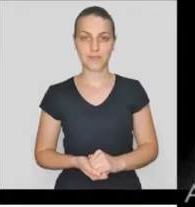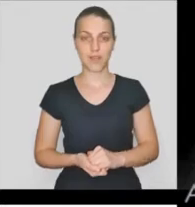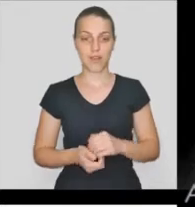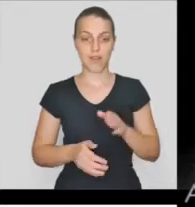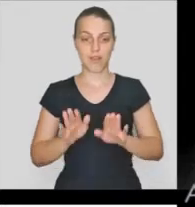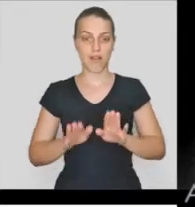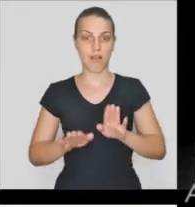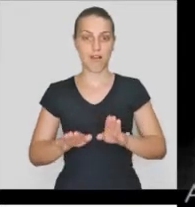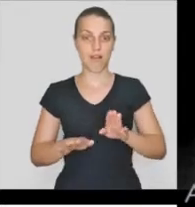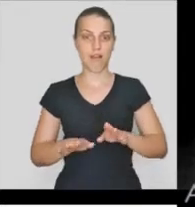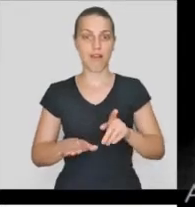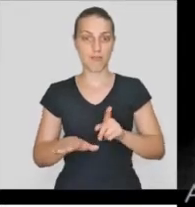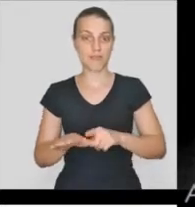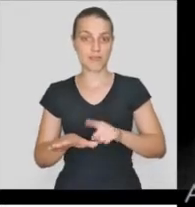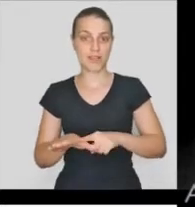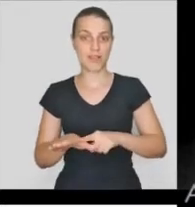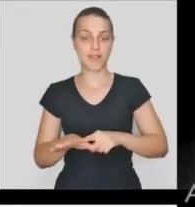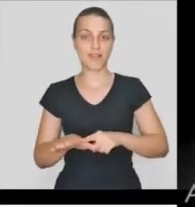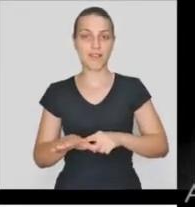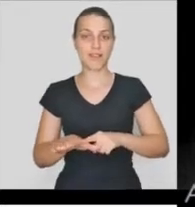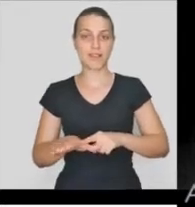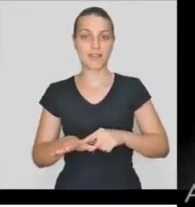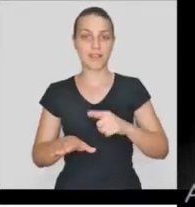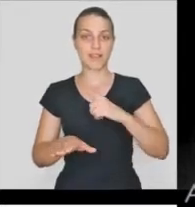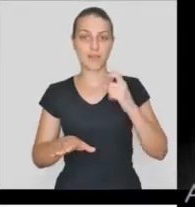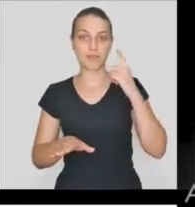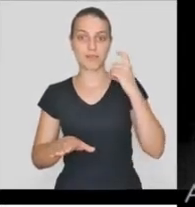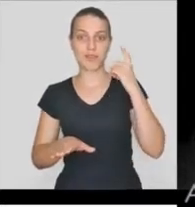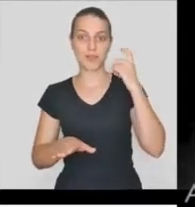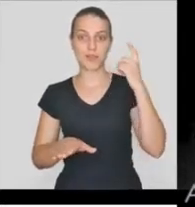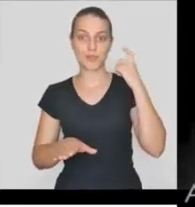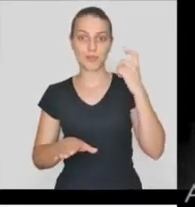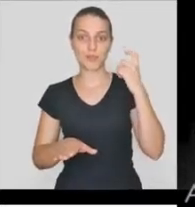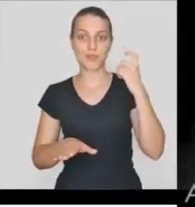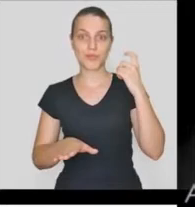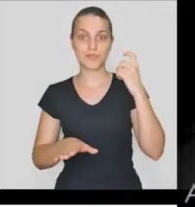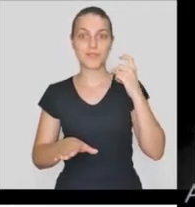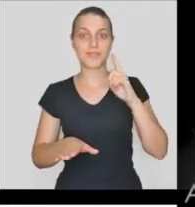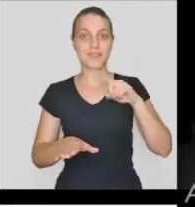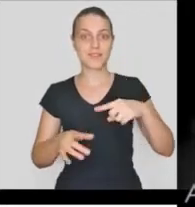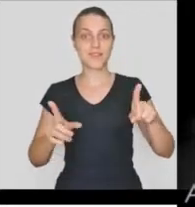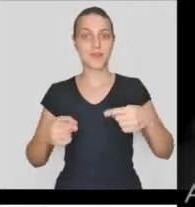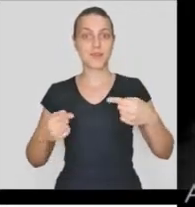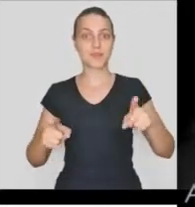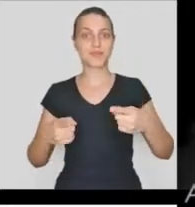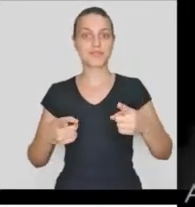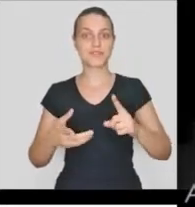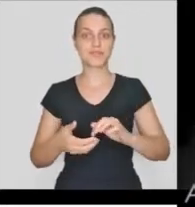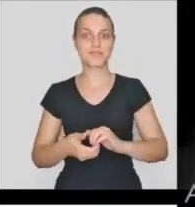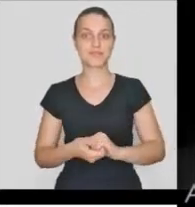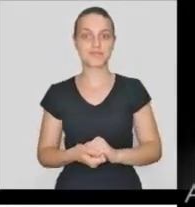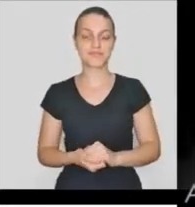Percebe? O compasso é todo feito pelo sapateado dos dançarinos.